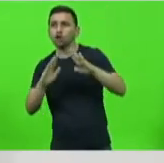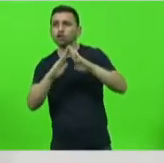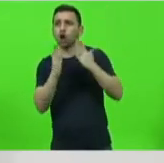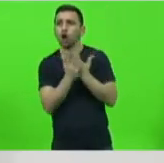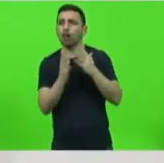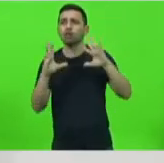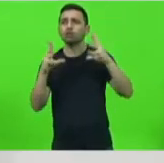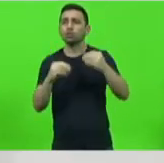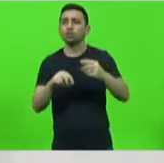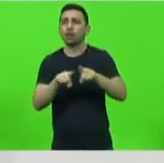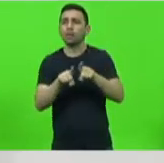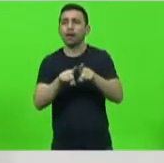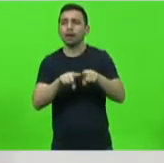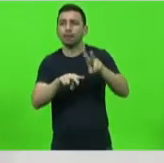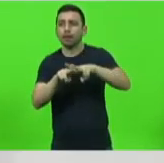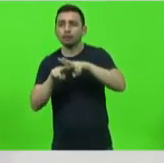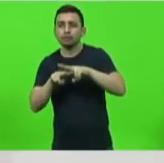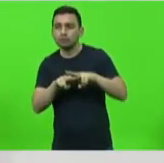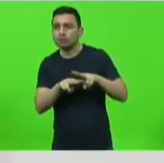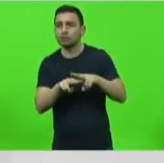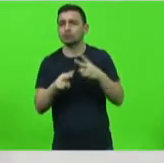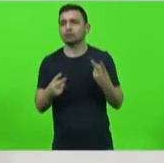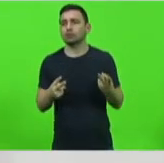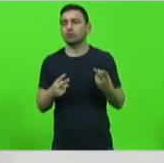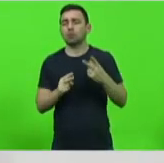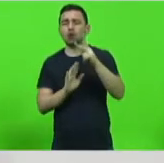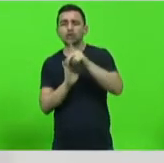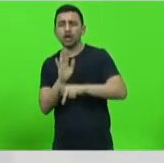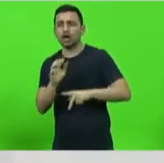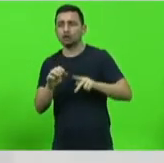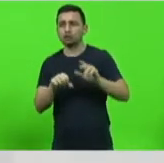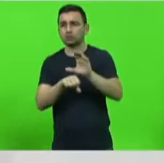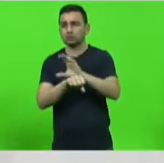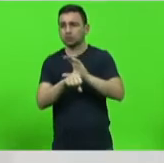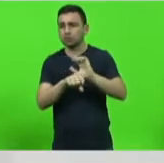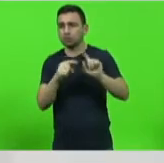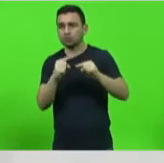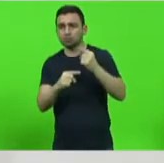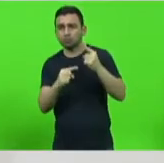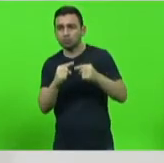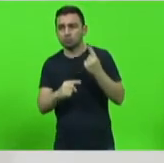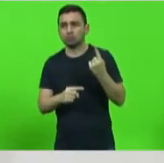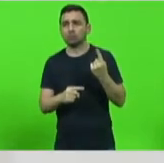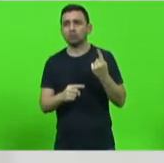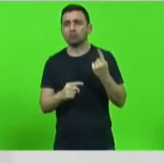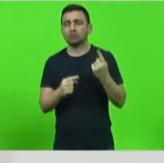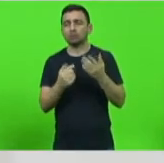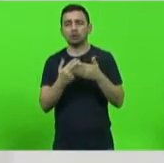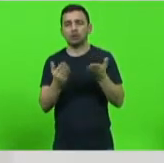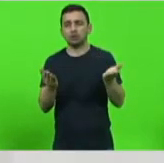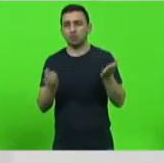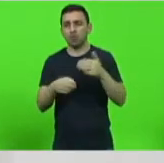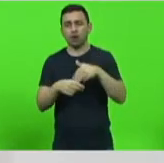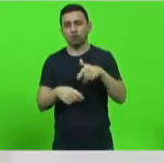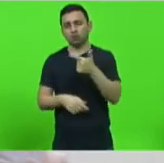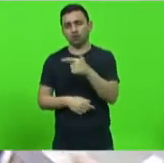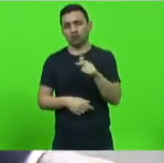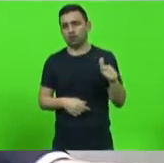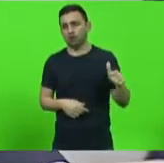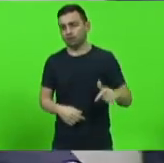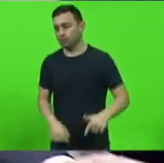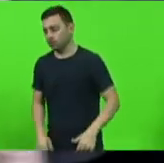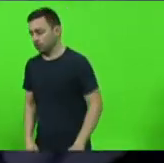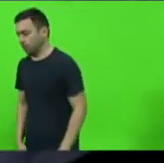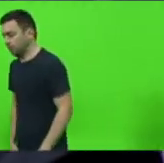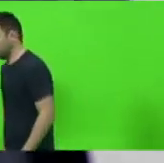aqui. Um projeto totalmente inconstitucional. Tem gente que não tem moral para falar em constitucionalidade. E o nosso